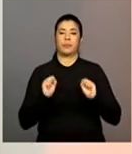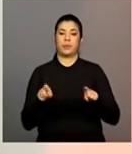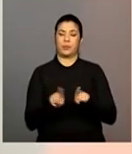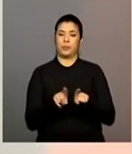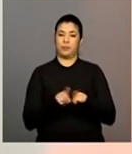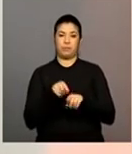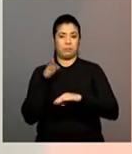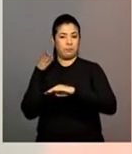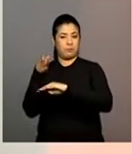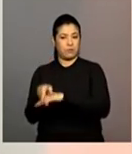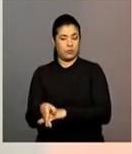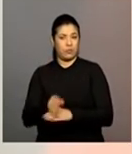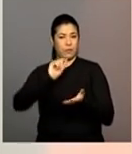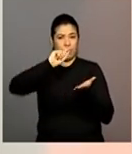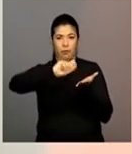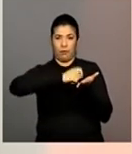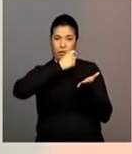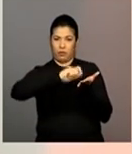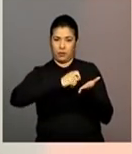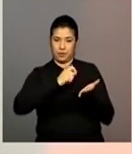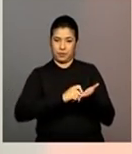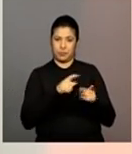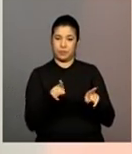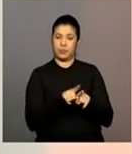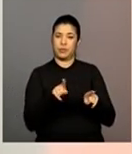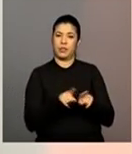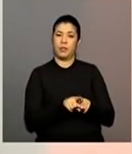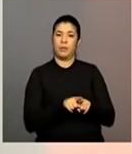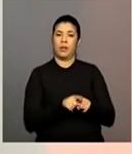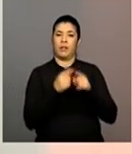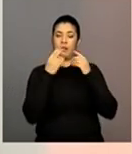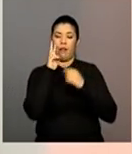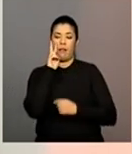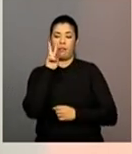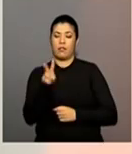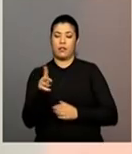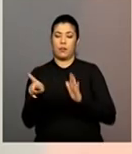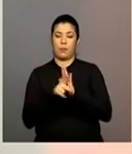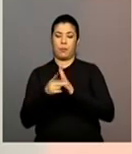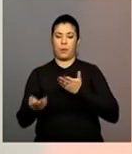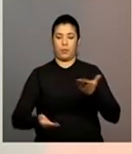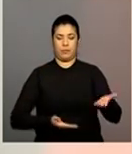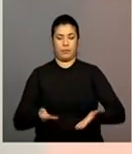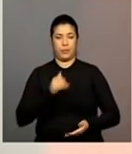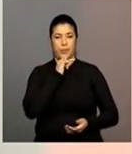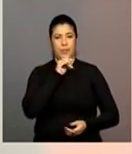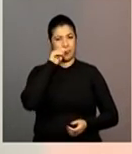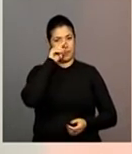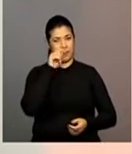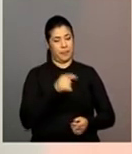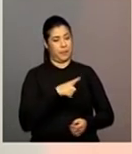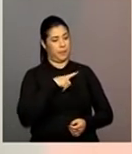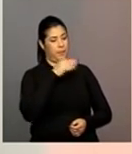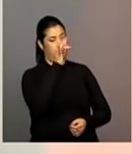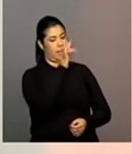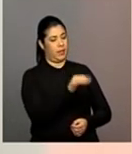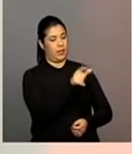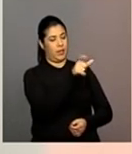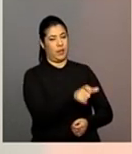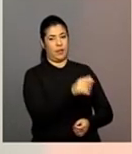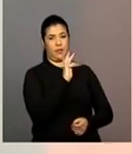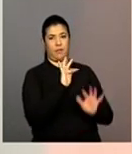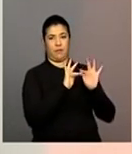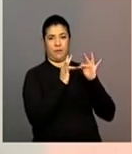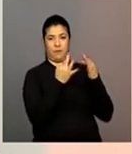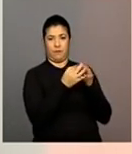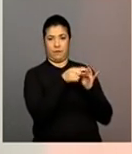lá tanto para cadastramento como para atenção ao serviço então às vezes a família tem um uma um uma questão